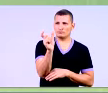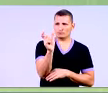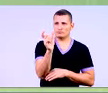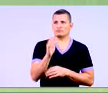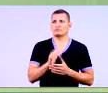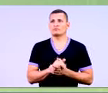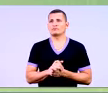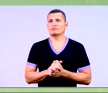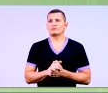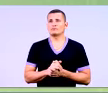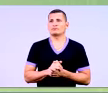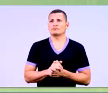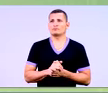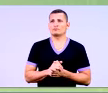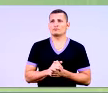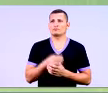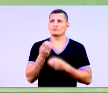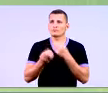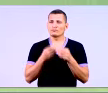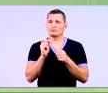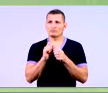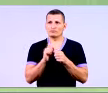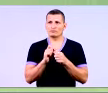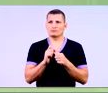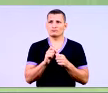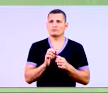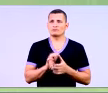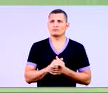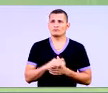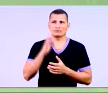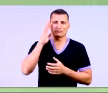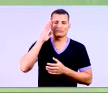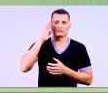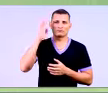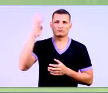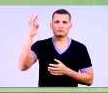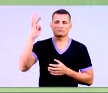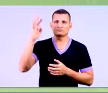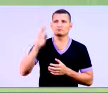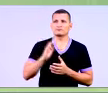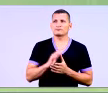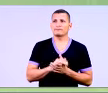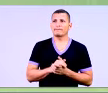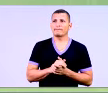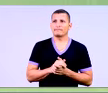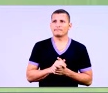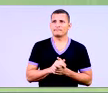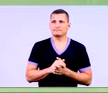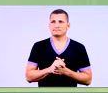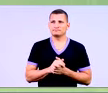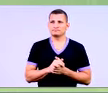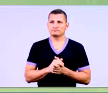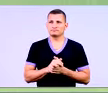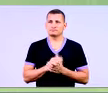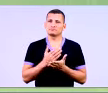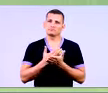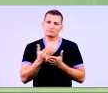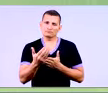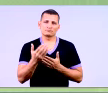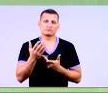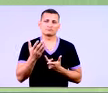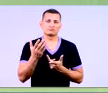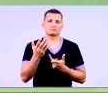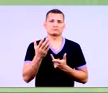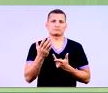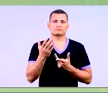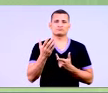variável como eu faço isso imagina que é parte do nosso princípio a dobradinha do